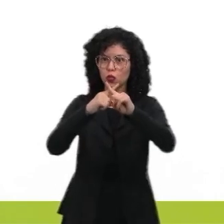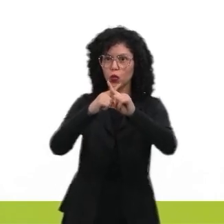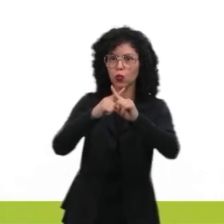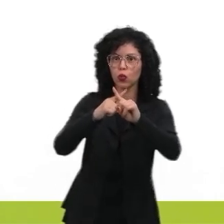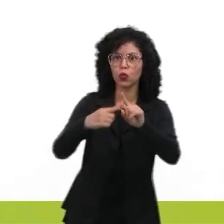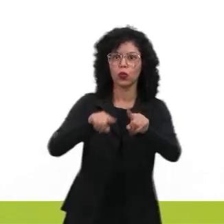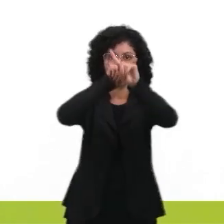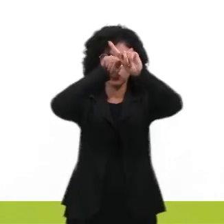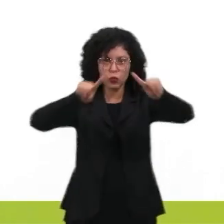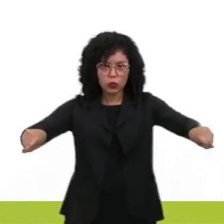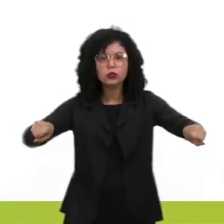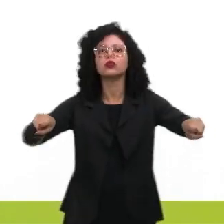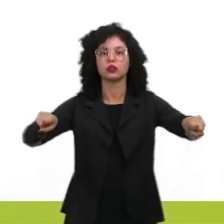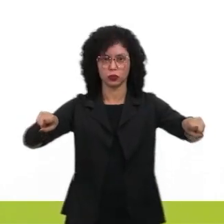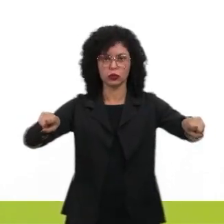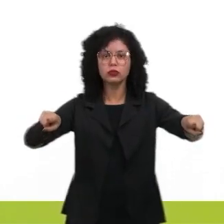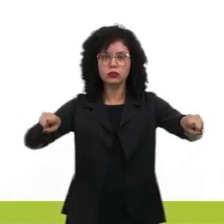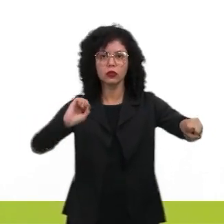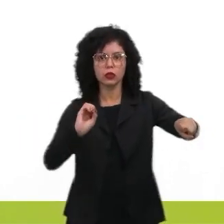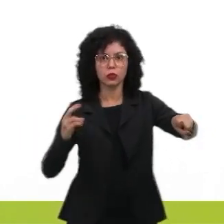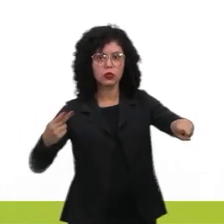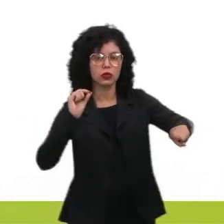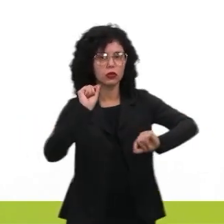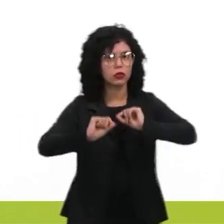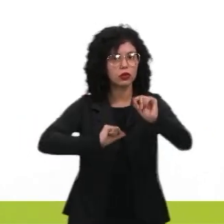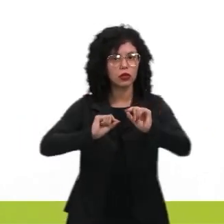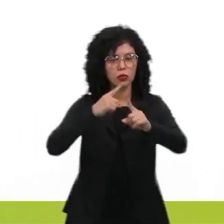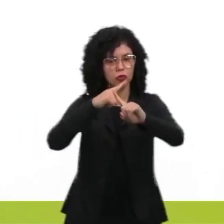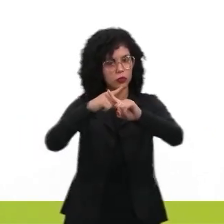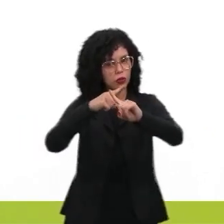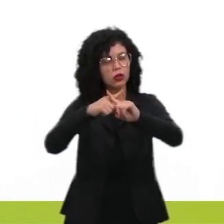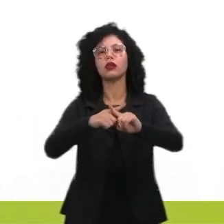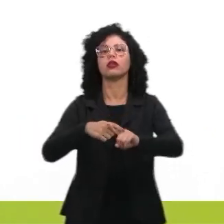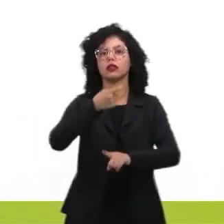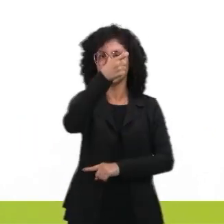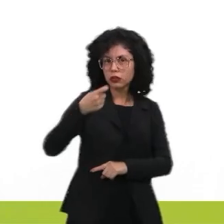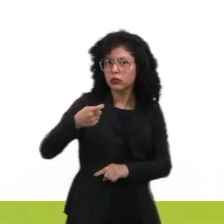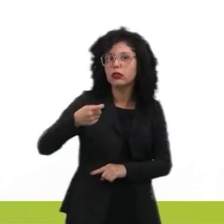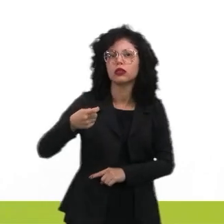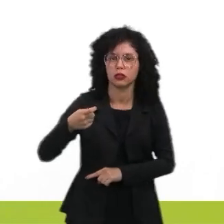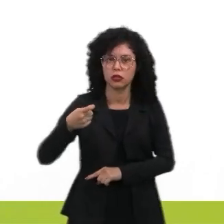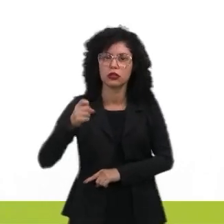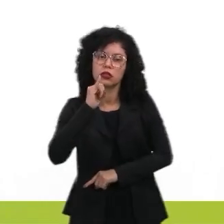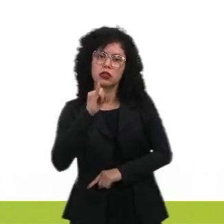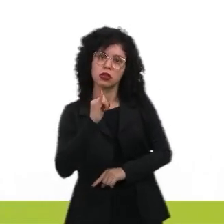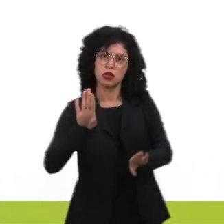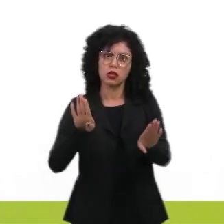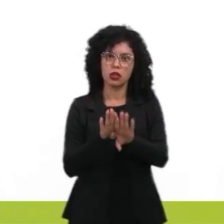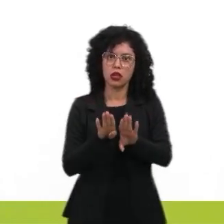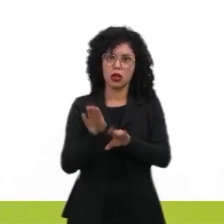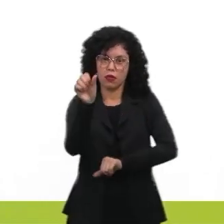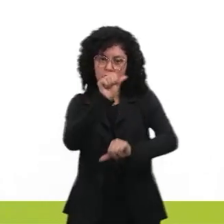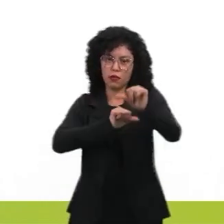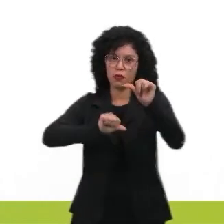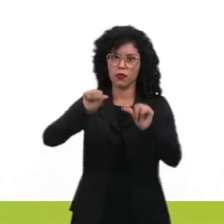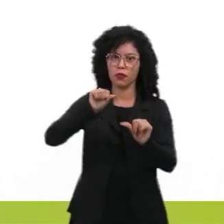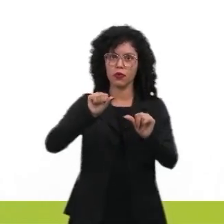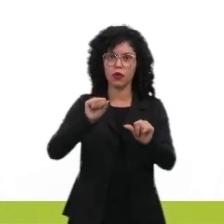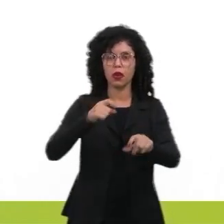fatores cruzados, ou seja, multiplicamos em x, e se as grandezas forem inversamente